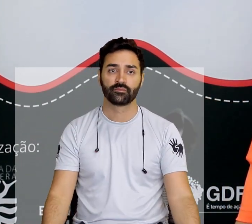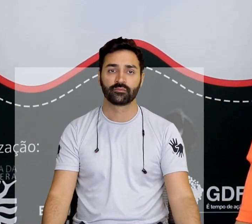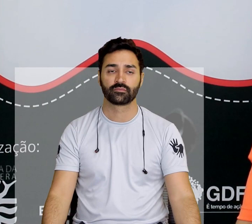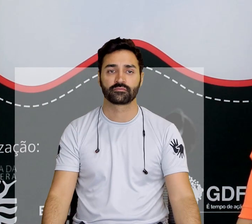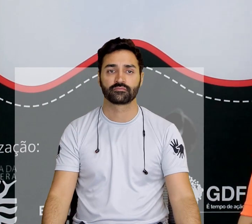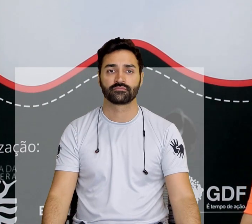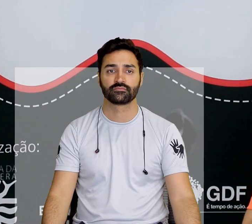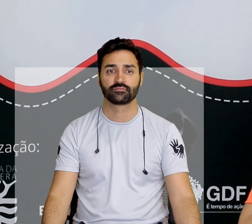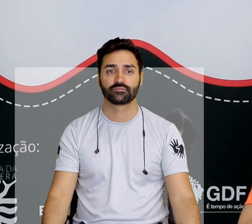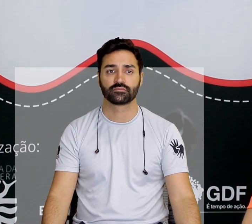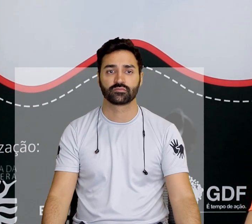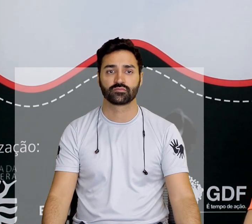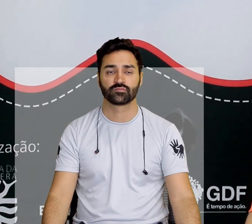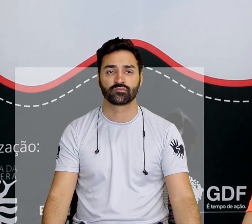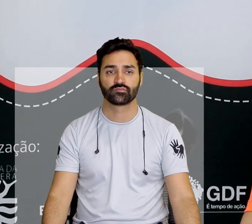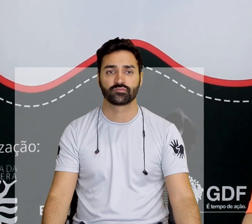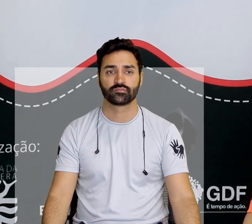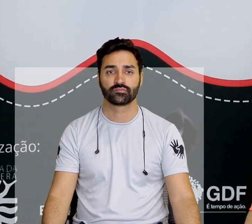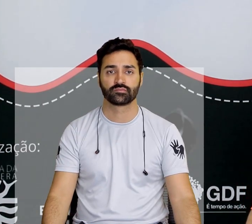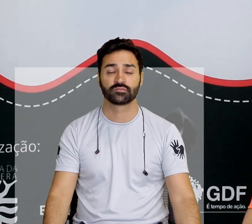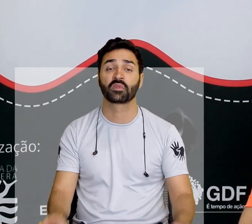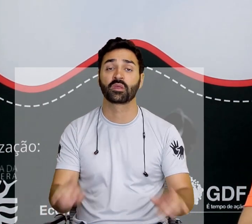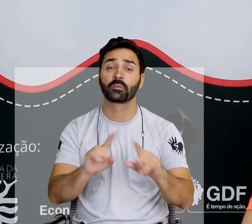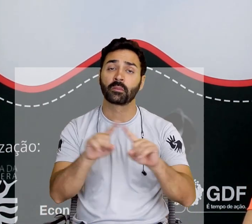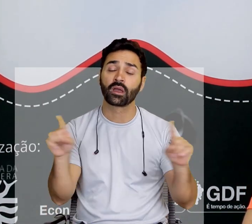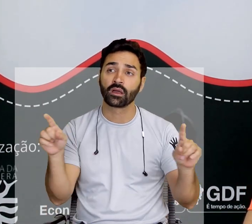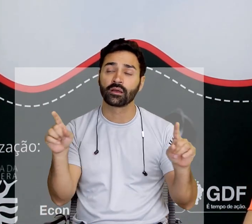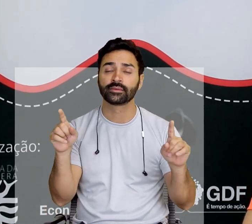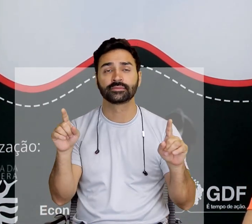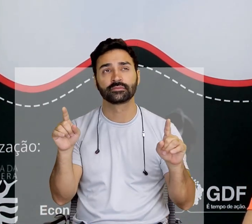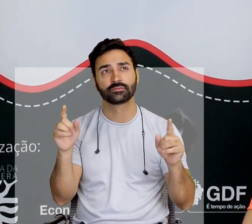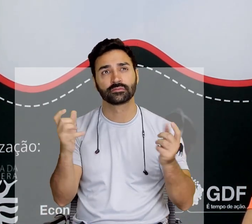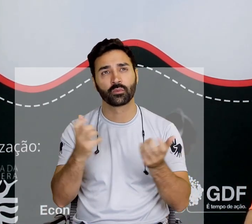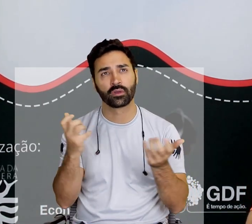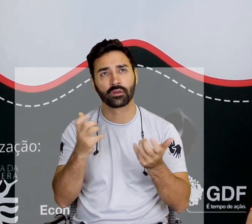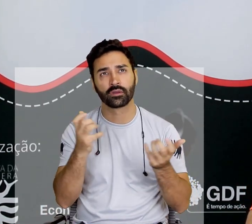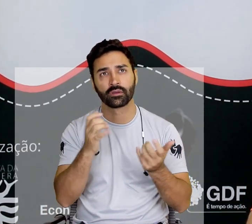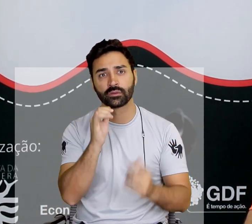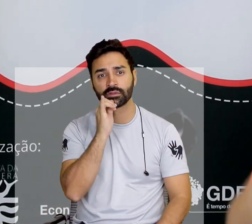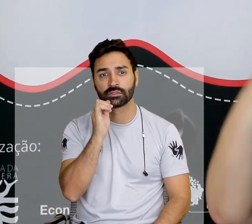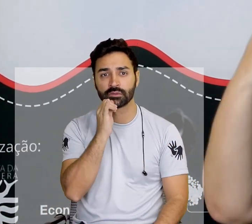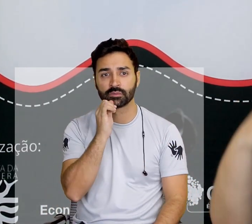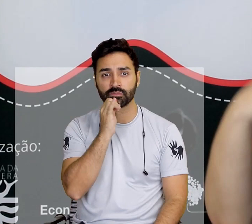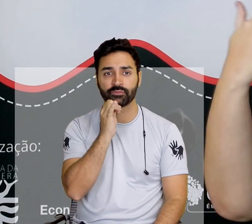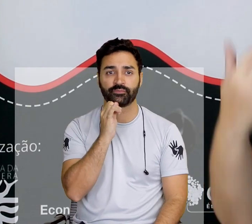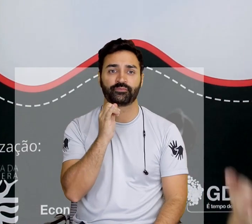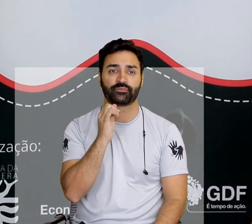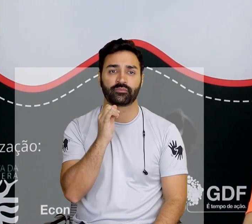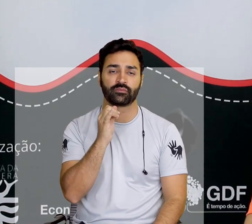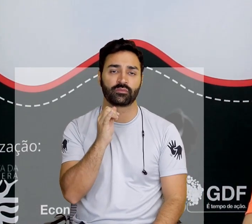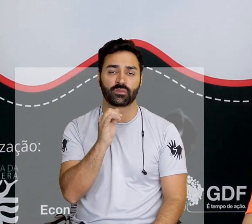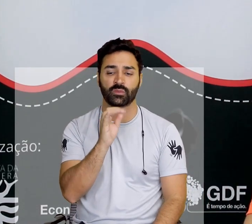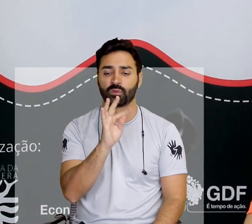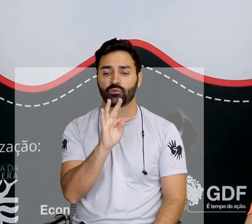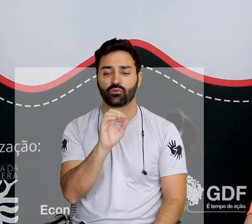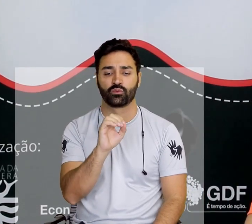E aí a gente tem assim, quando eu quero falar para alguém que a gente faz alguma coisa todo dia.